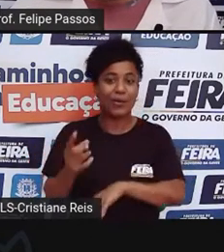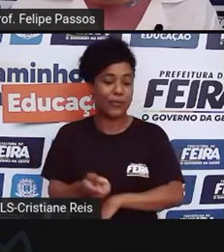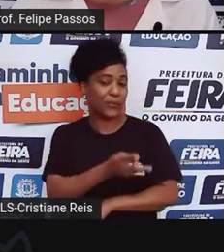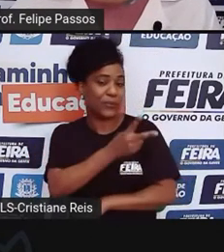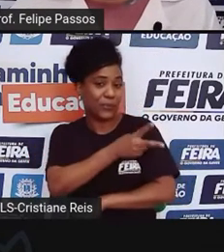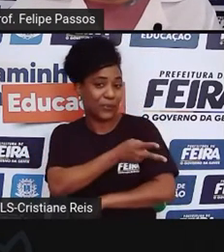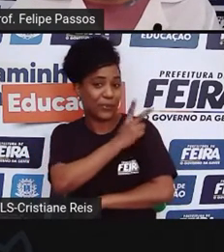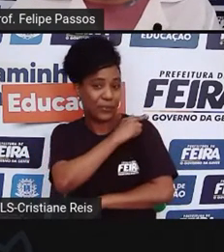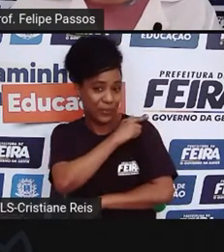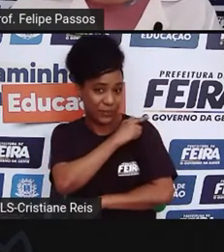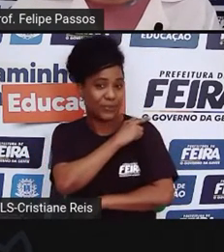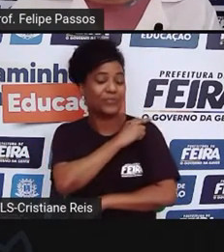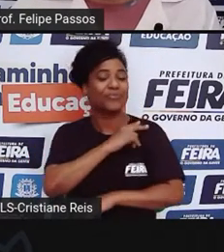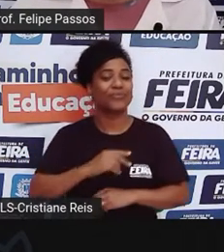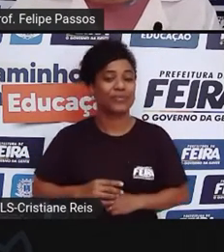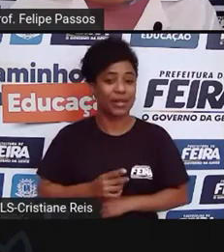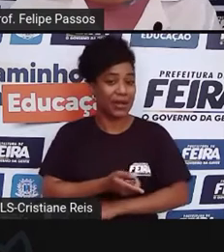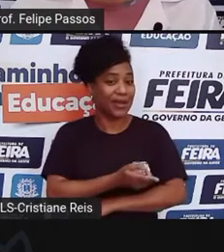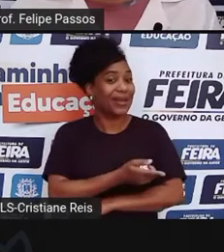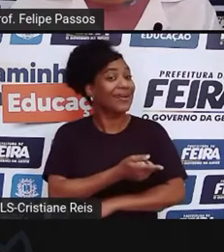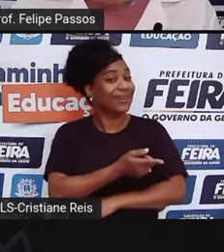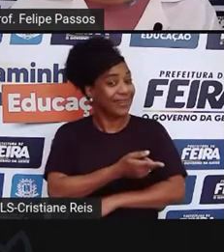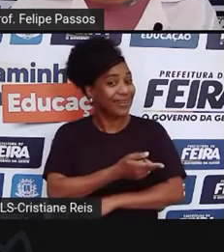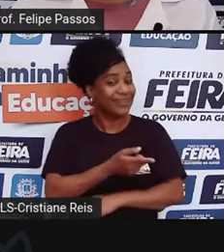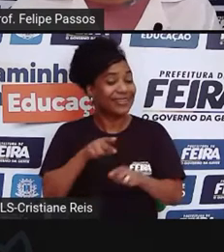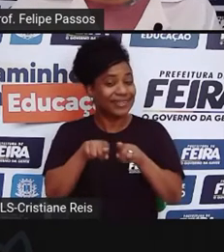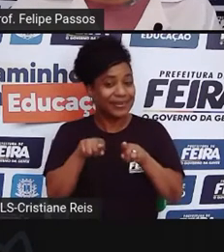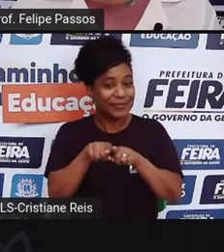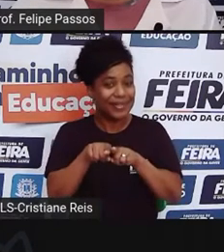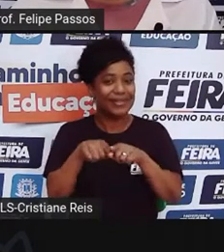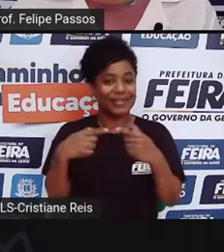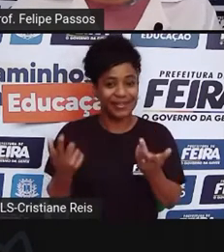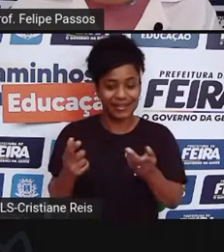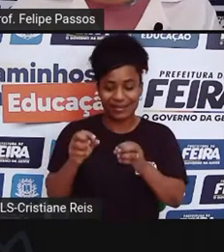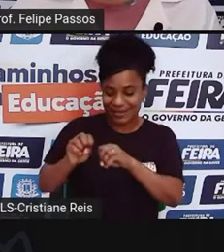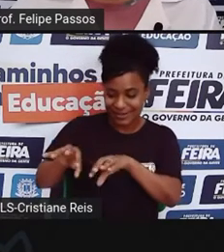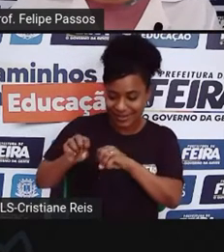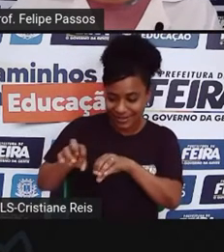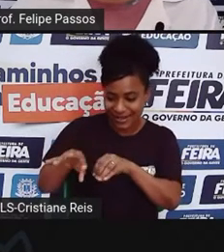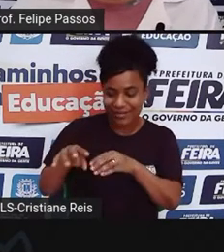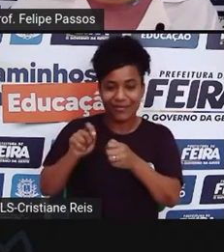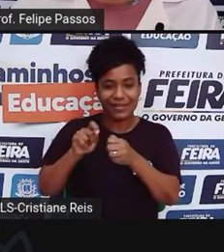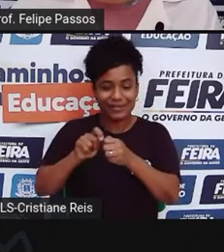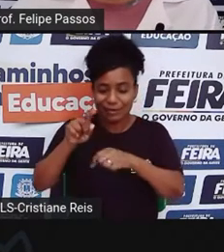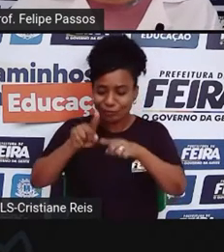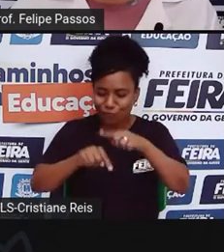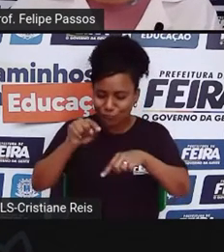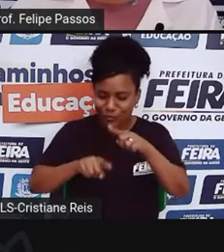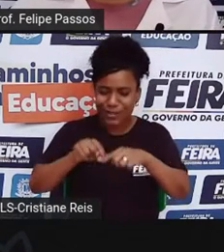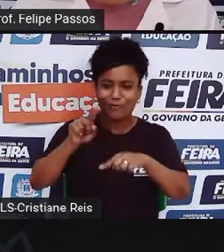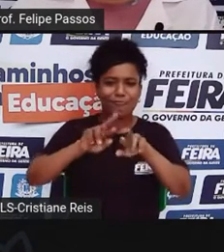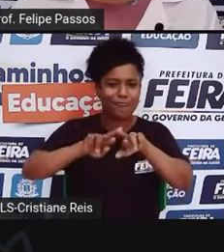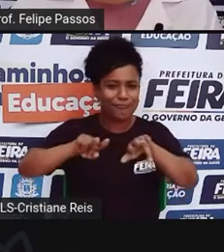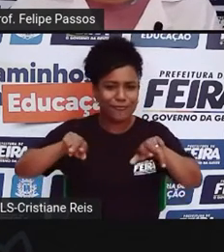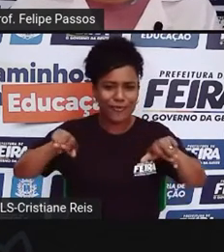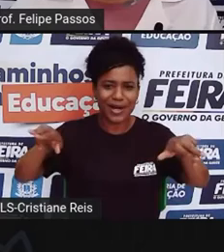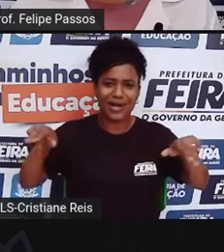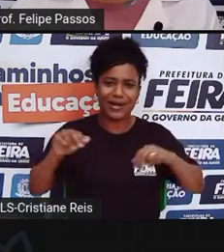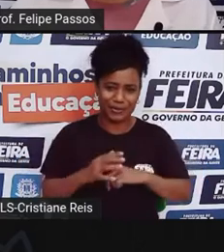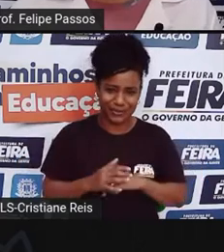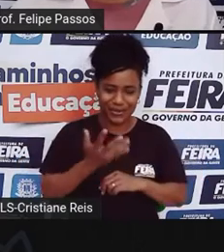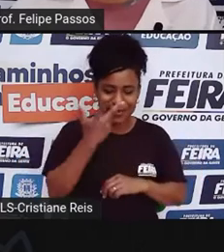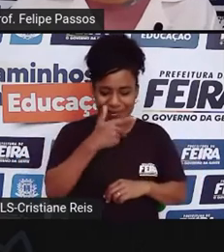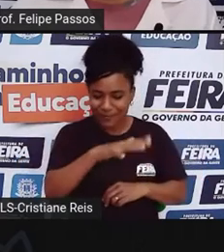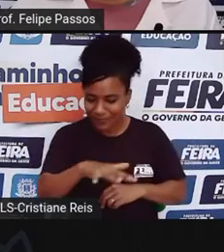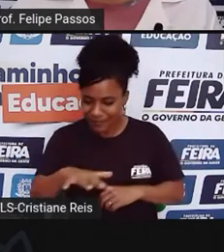experiência. Então, afinava garrafas com água, os próprios alunos faziam os instrumentos, e o processo com os alunos menores, por conta de